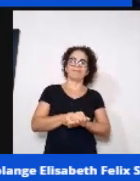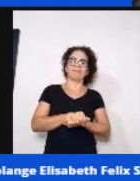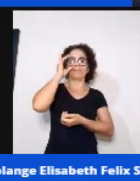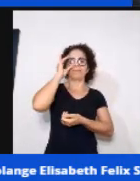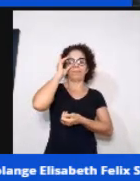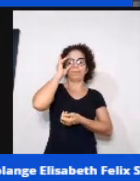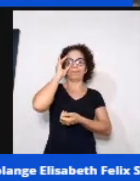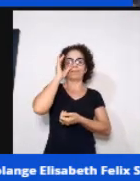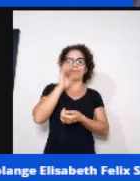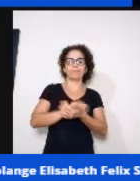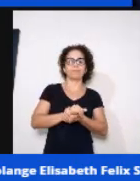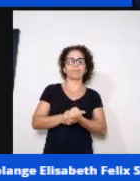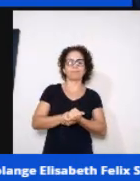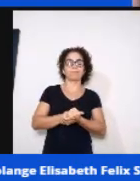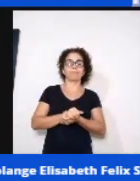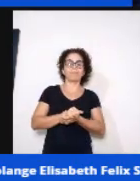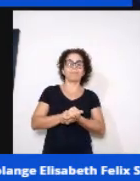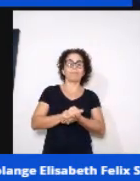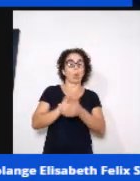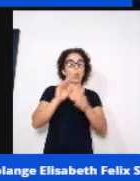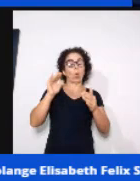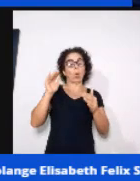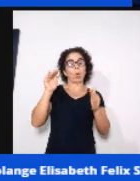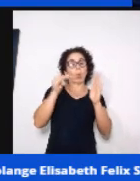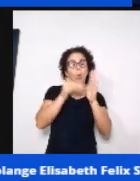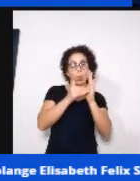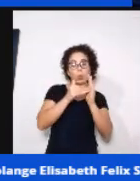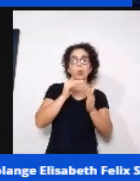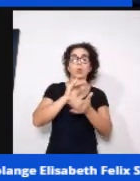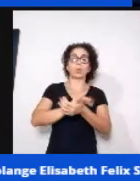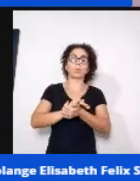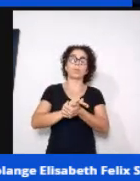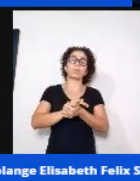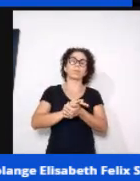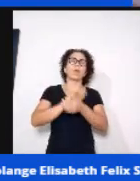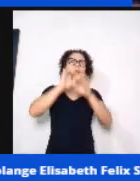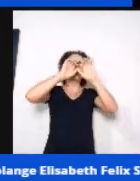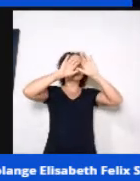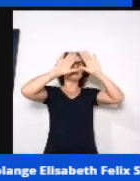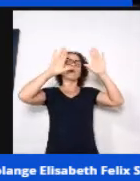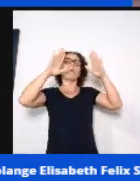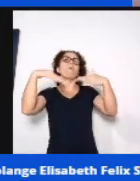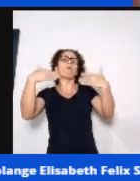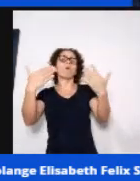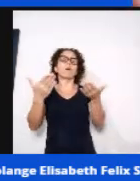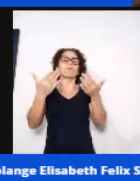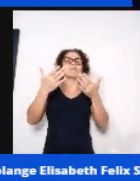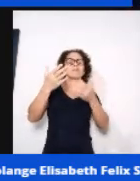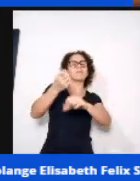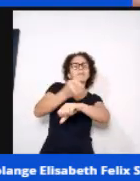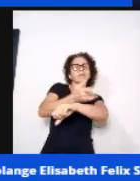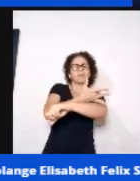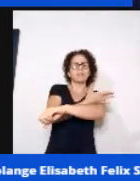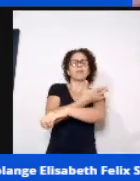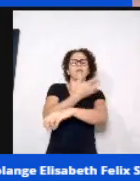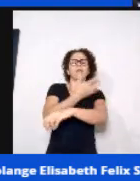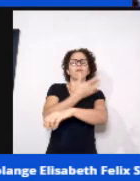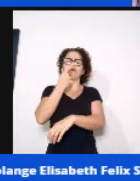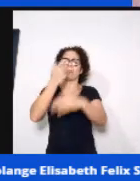E o último ponto, então, pessoal, é entender quais são essas emoções. Né? Então, a gente falou de sentimento, falou de emoção,